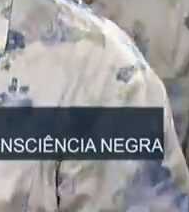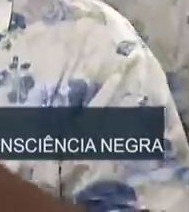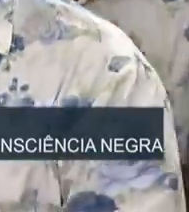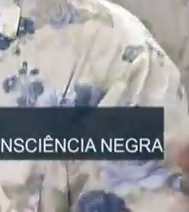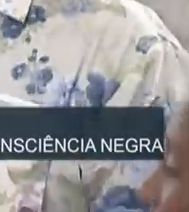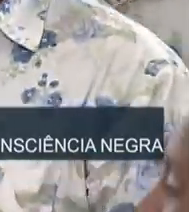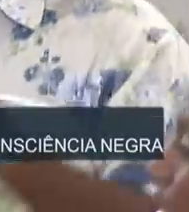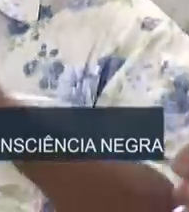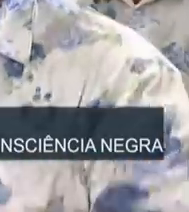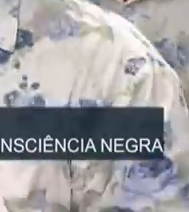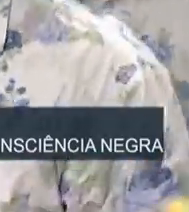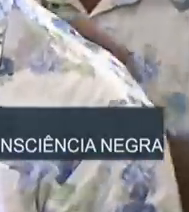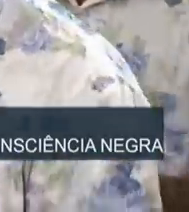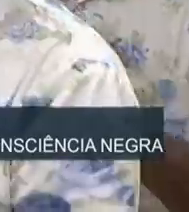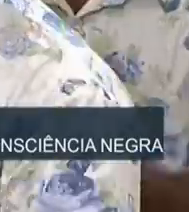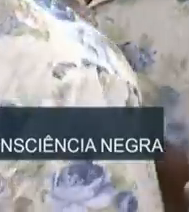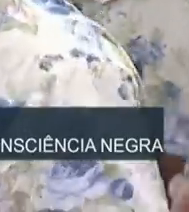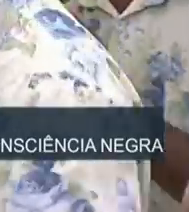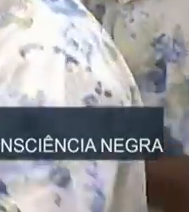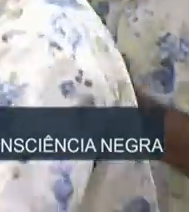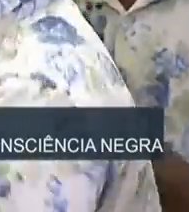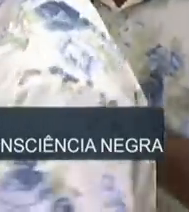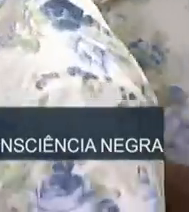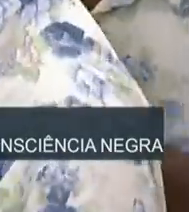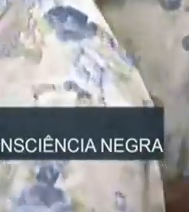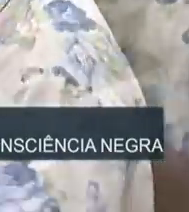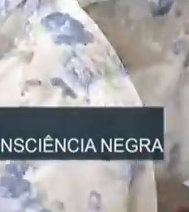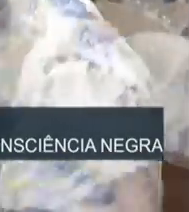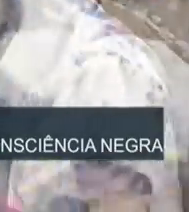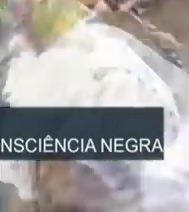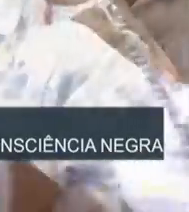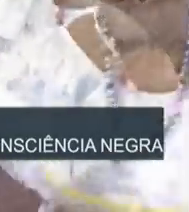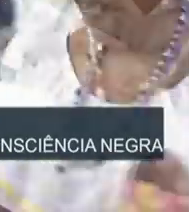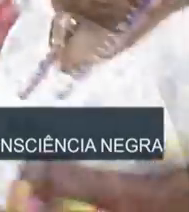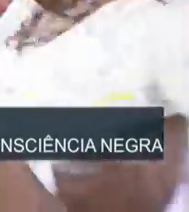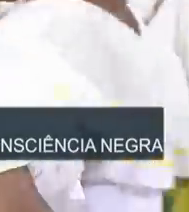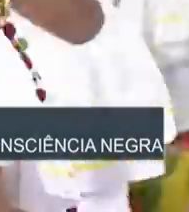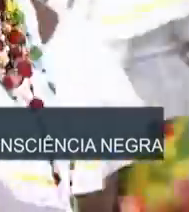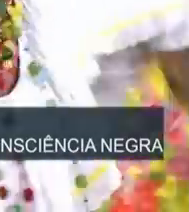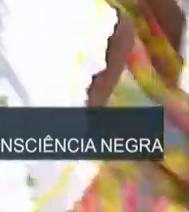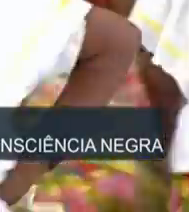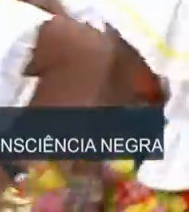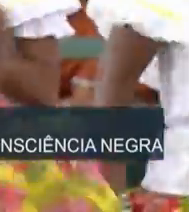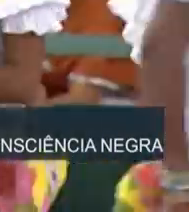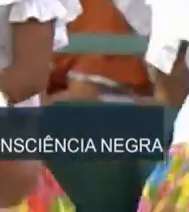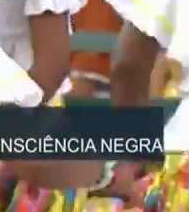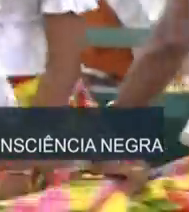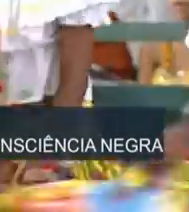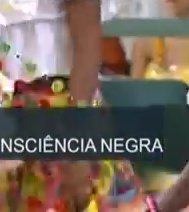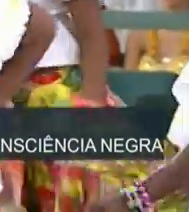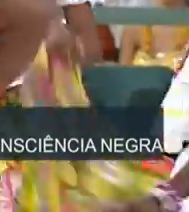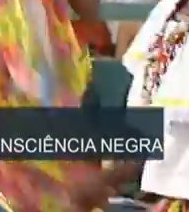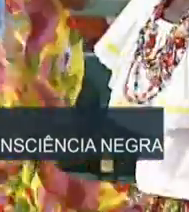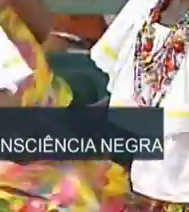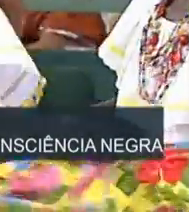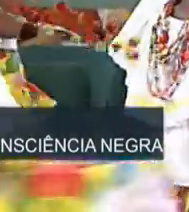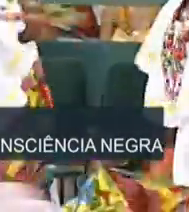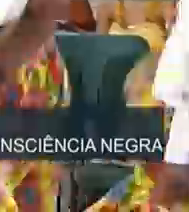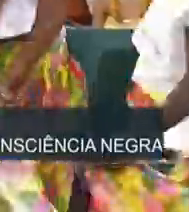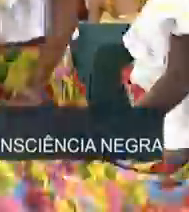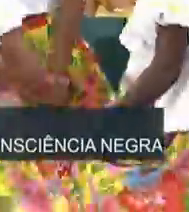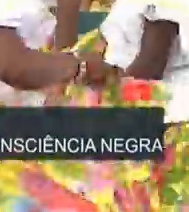Maranhão sou eu eu Maranhão sou eu Maranhão sou eu Maranhão sou eu Maranhão sou